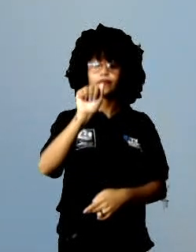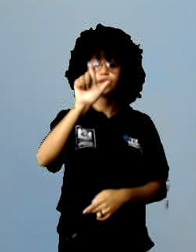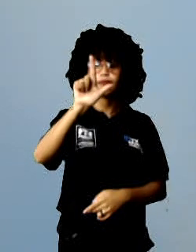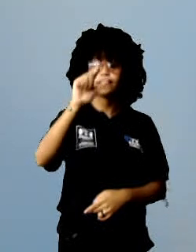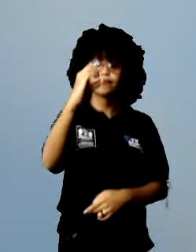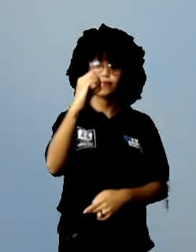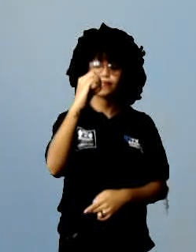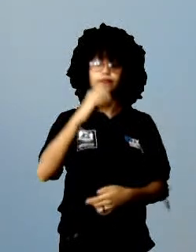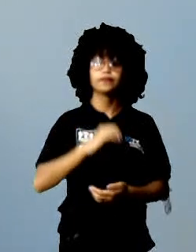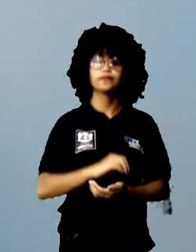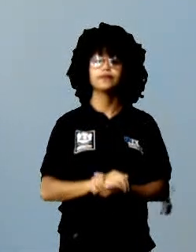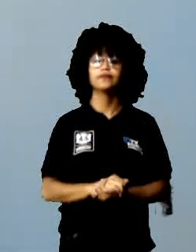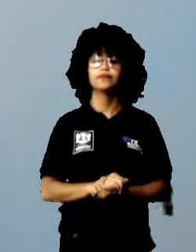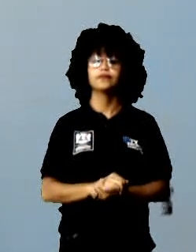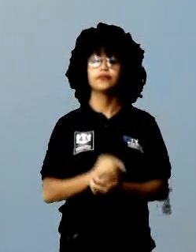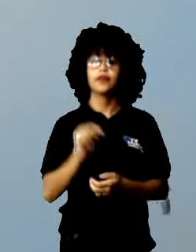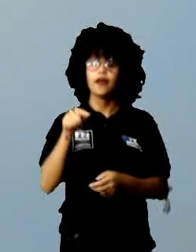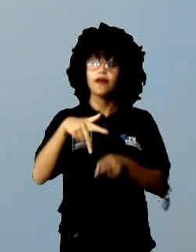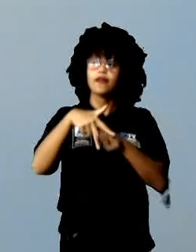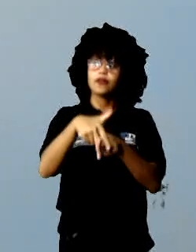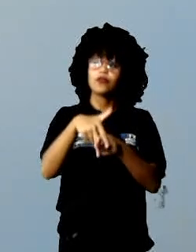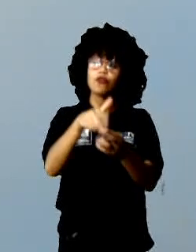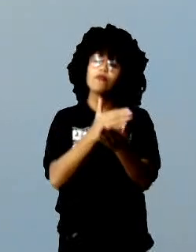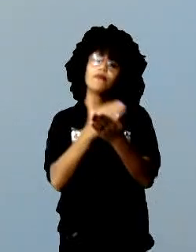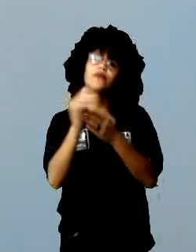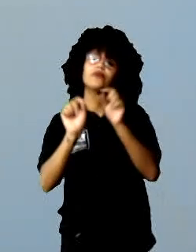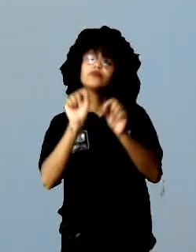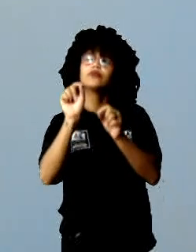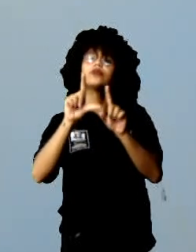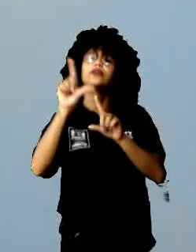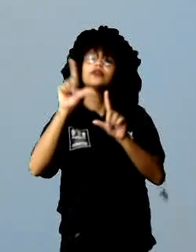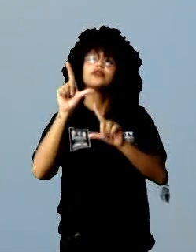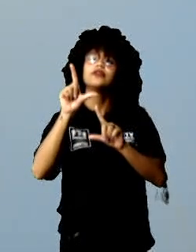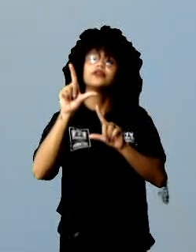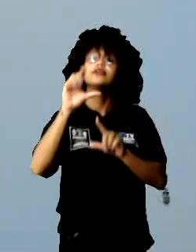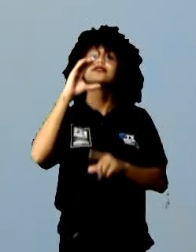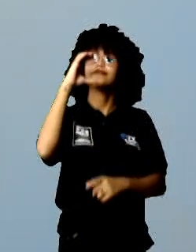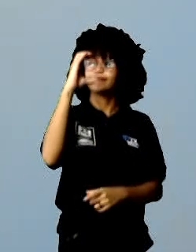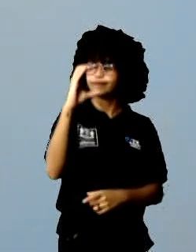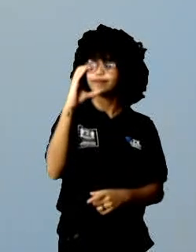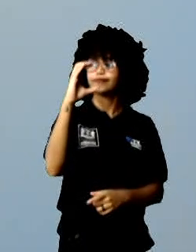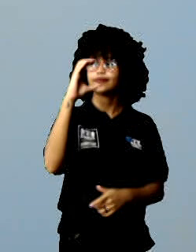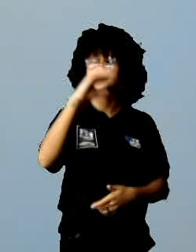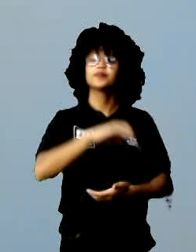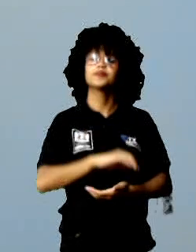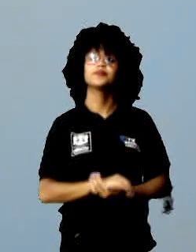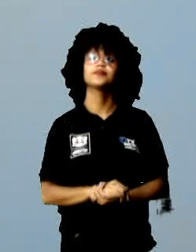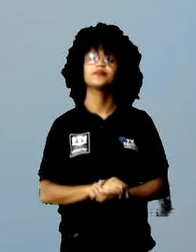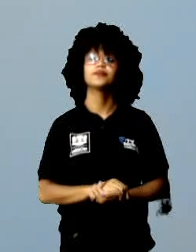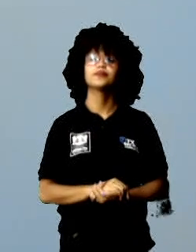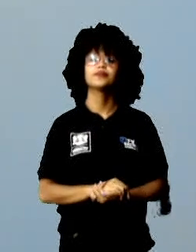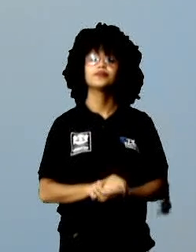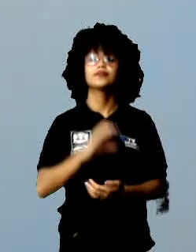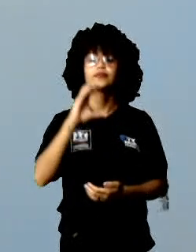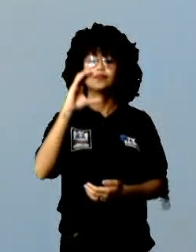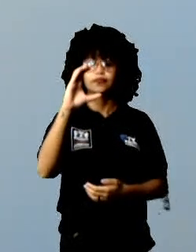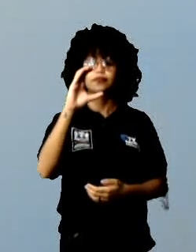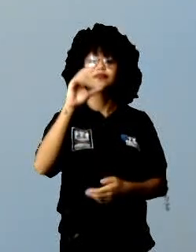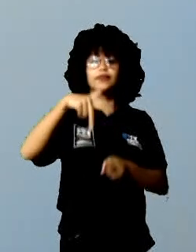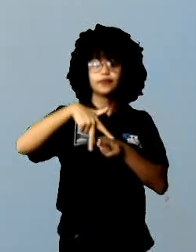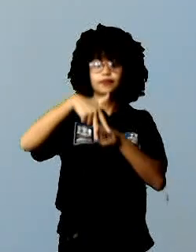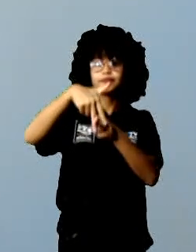cavalo e cavalo começa com qual letra nha com a letra C C de